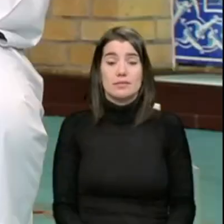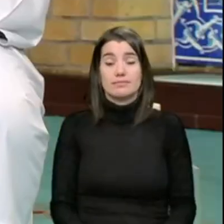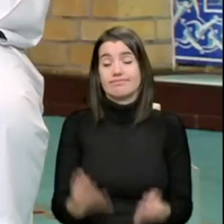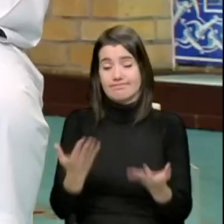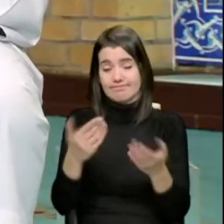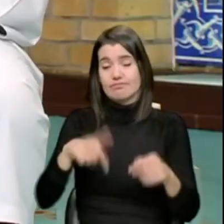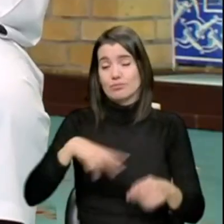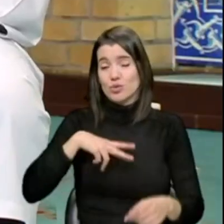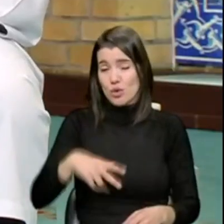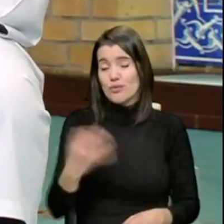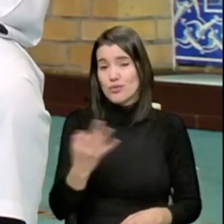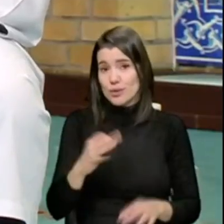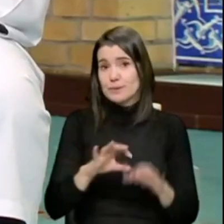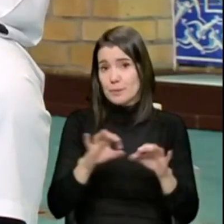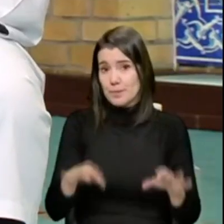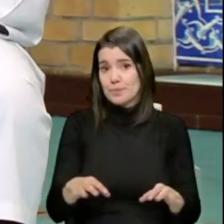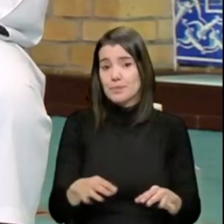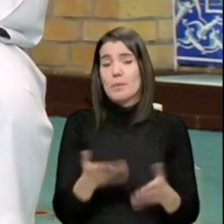essa situação. Sim.